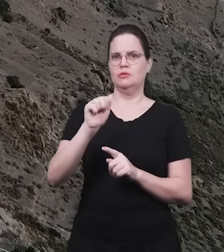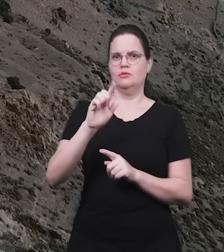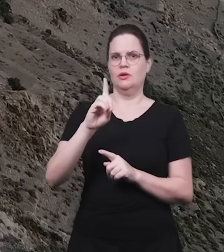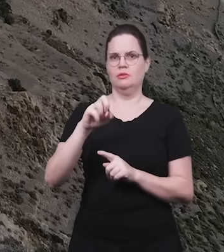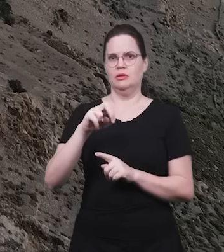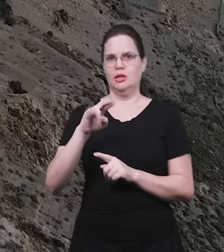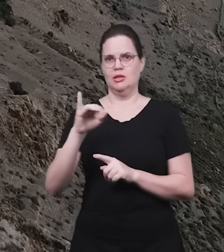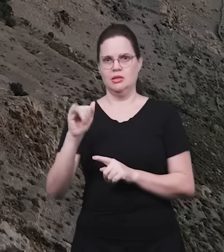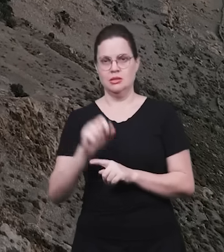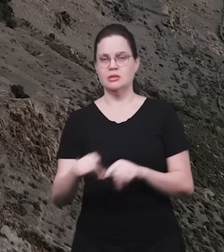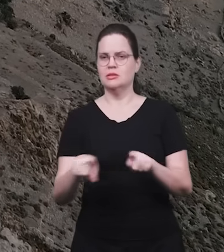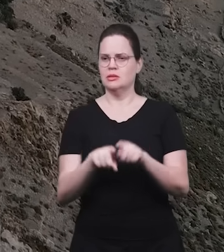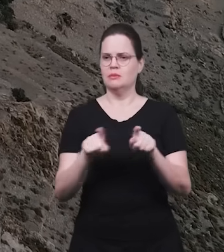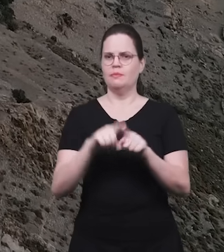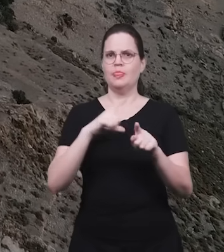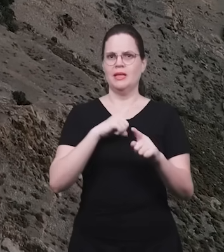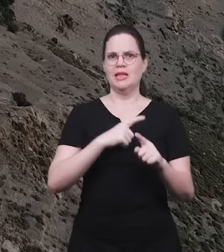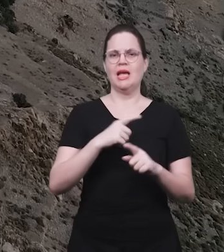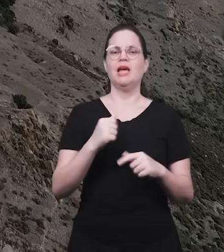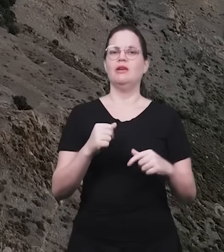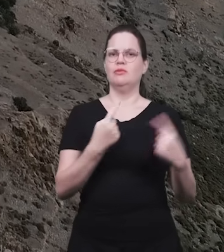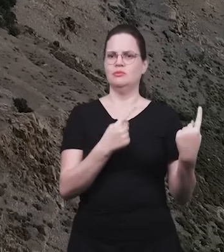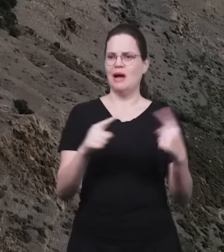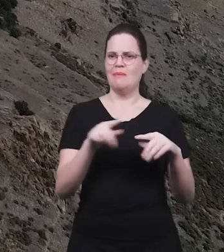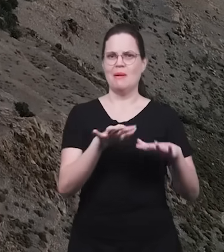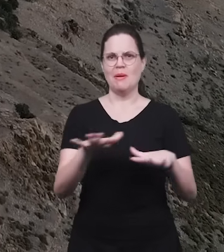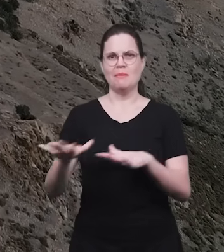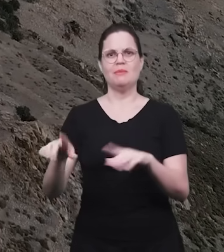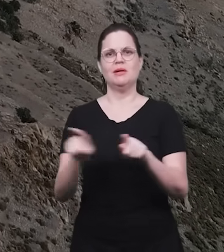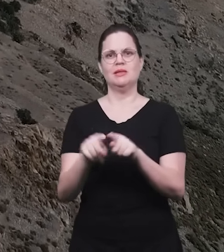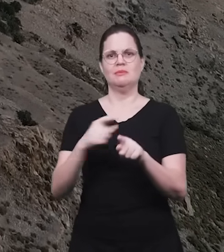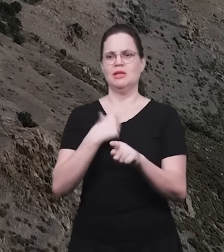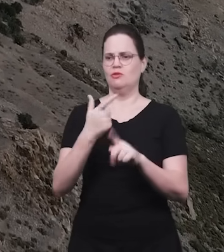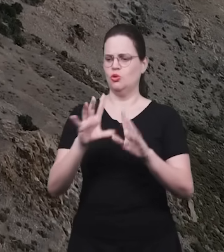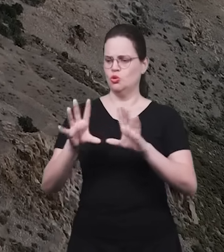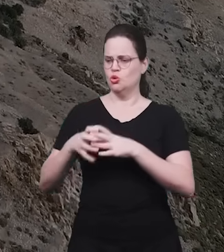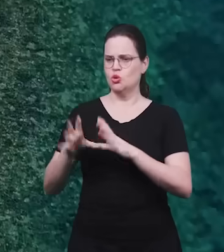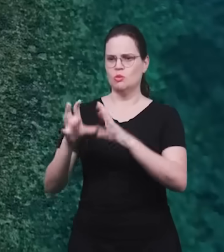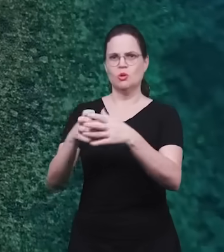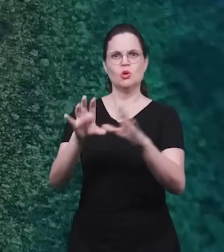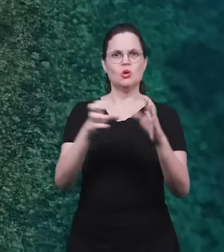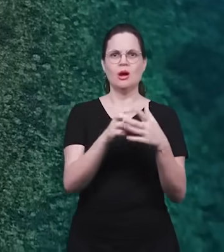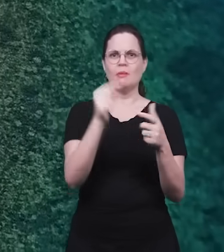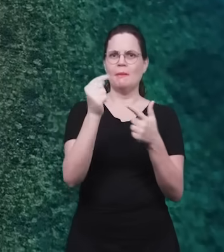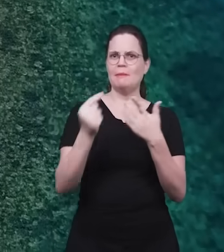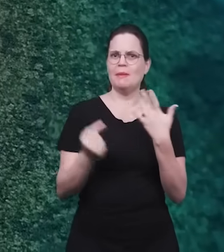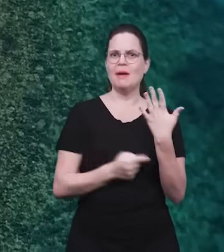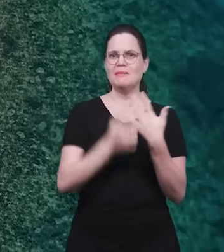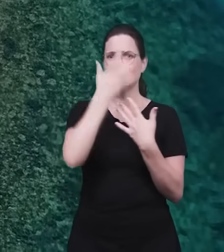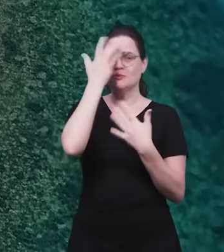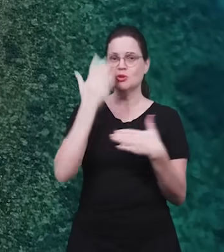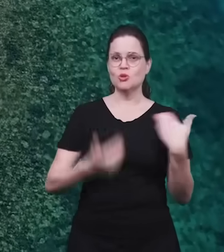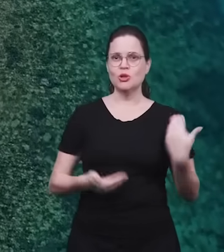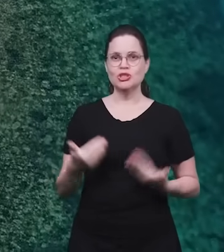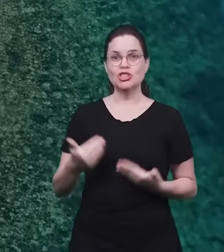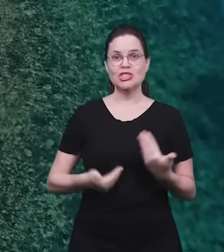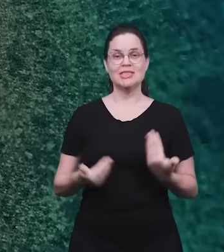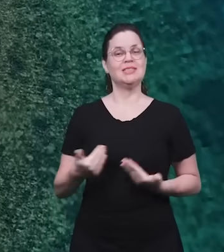cruzada exterminou grande parte deles, os albigenses, depois lá os huguenotes, mais tarde, na noite